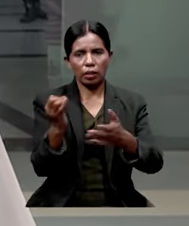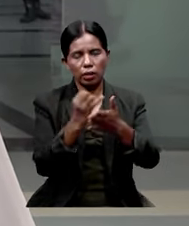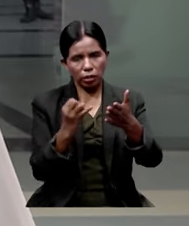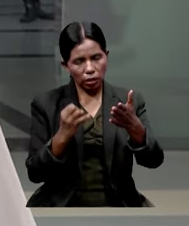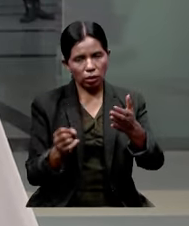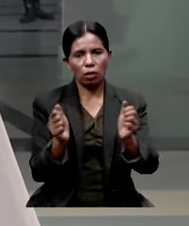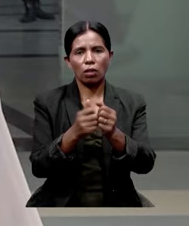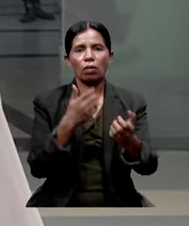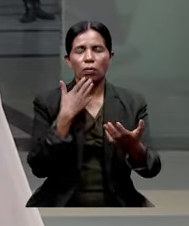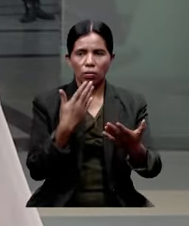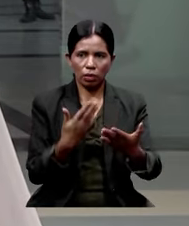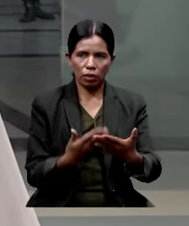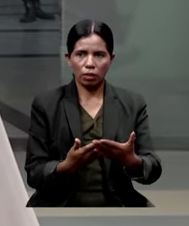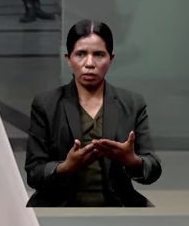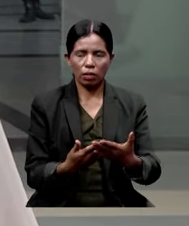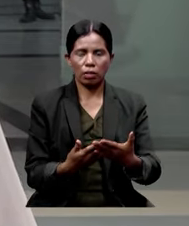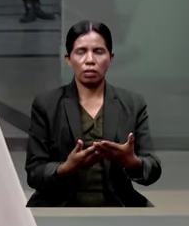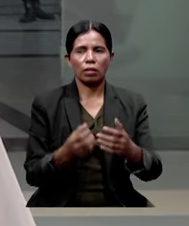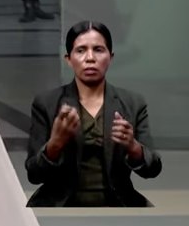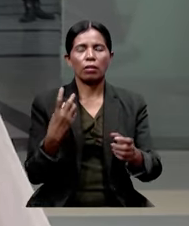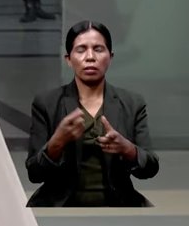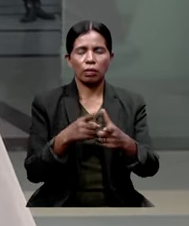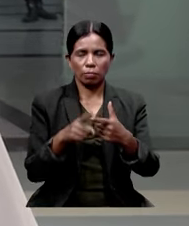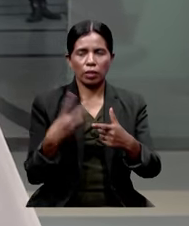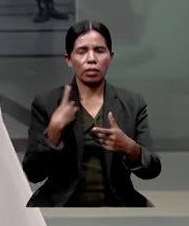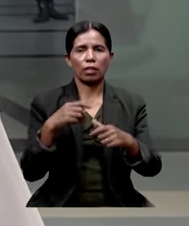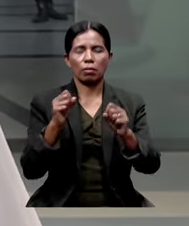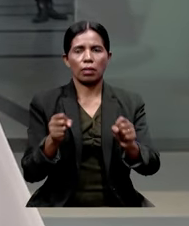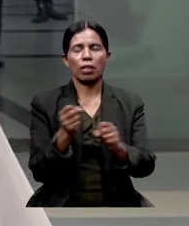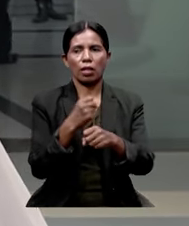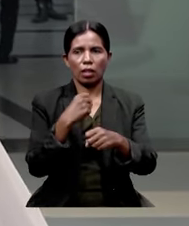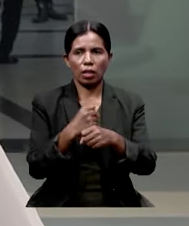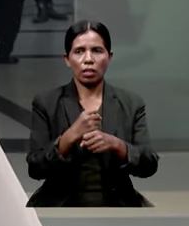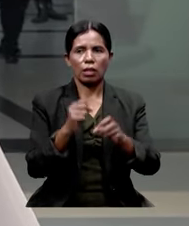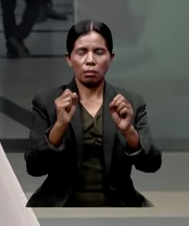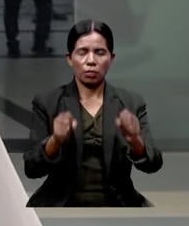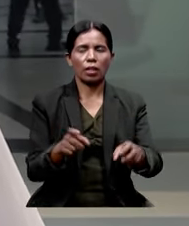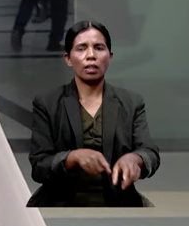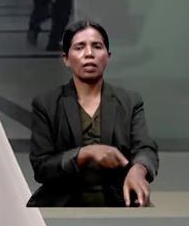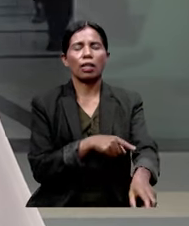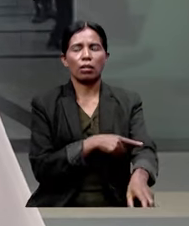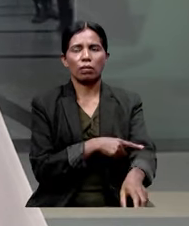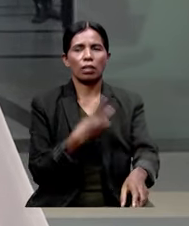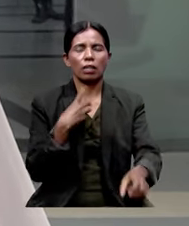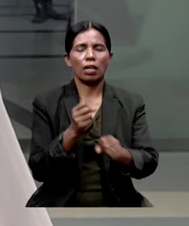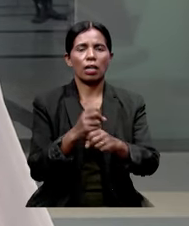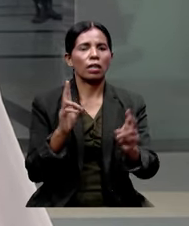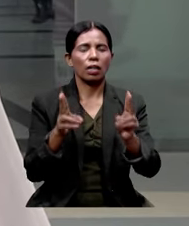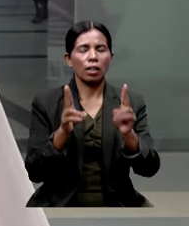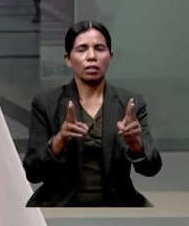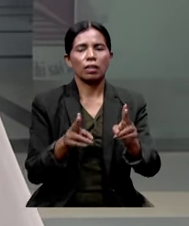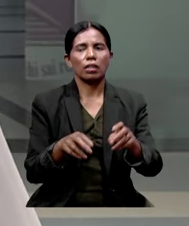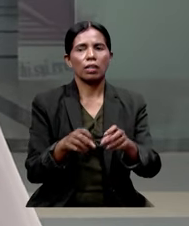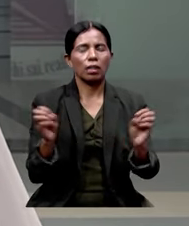dia, harus studi dia, maka kita bele halo para buatnya bele dura. Selain itu halo,